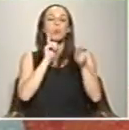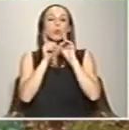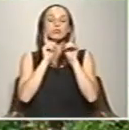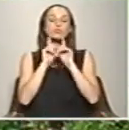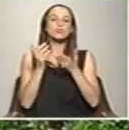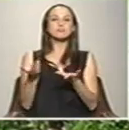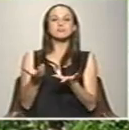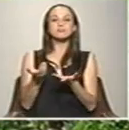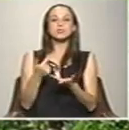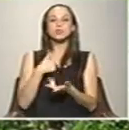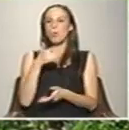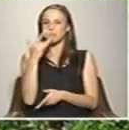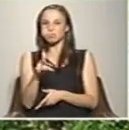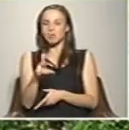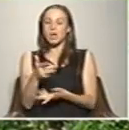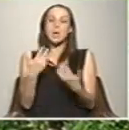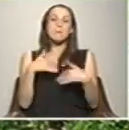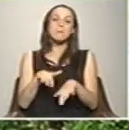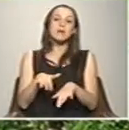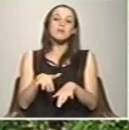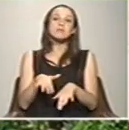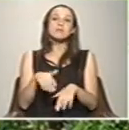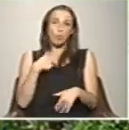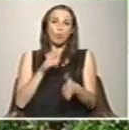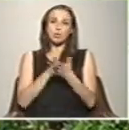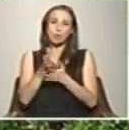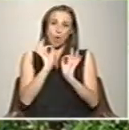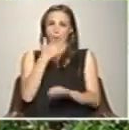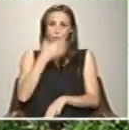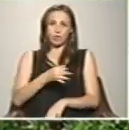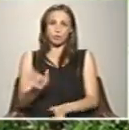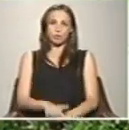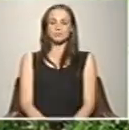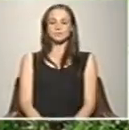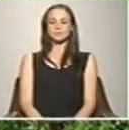que não tenho jeito, mas enquanto a porta não se fechar, eu acredito.